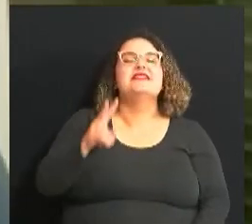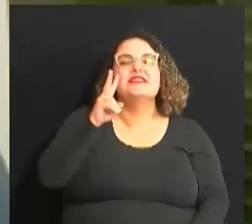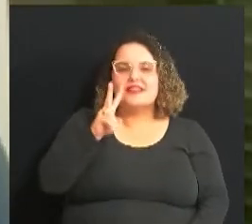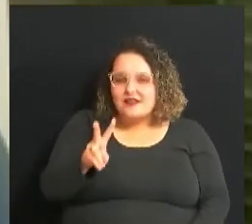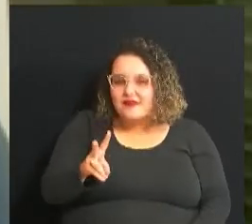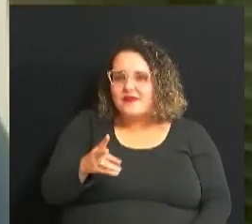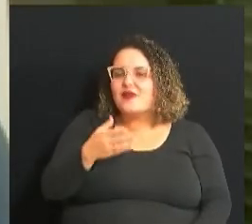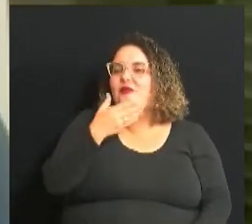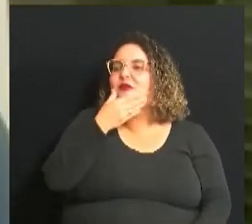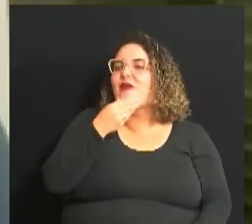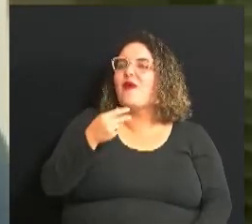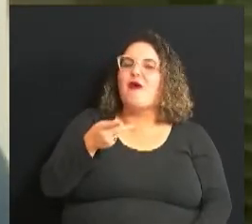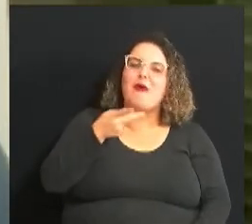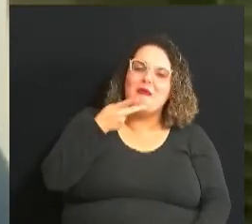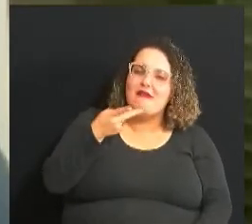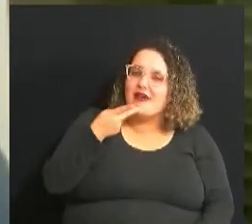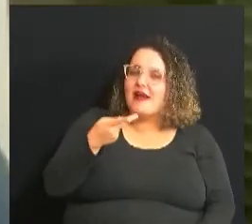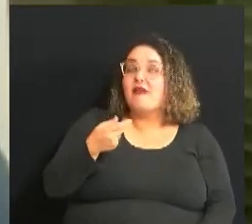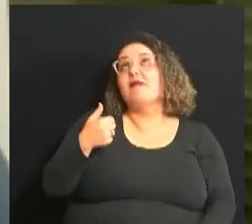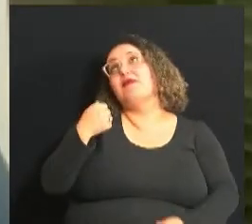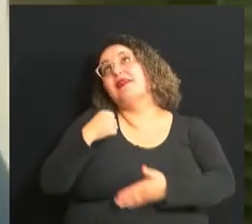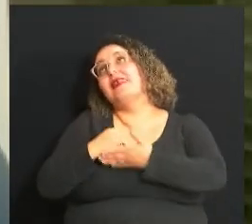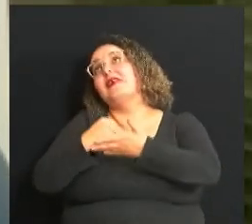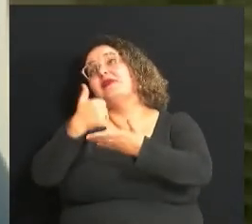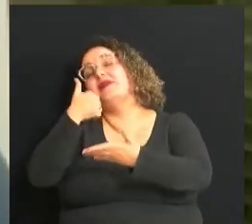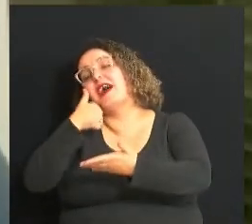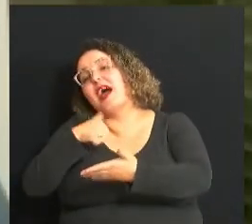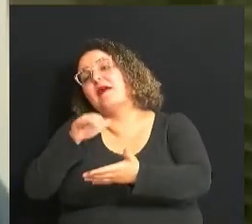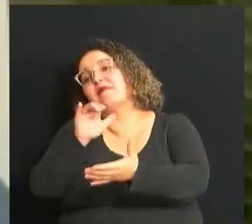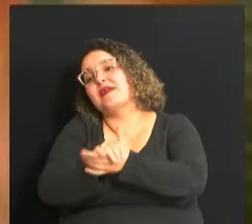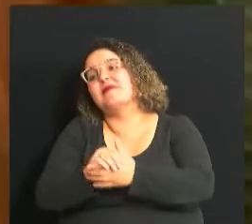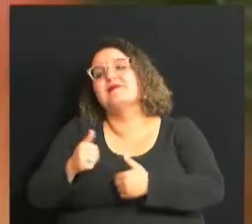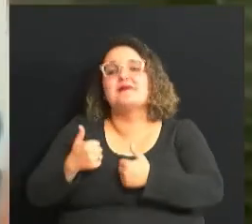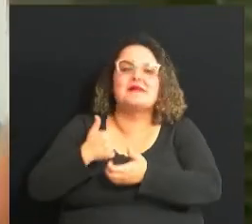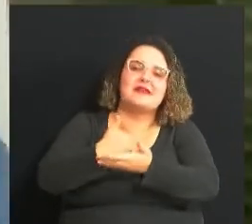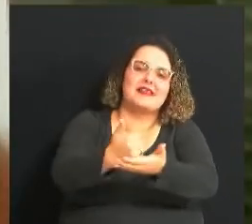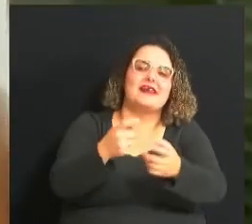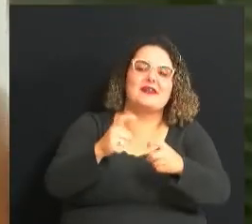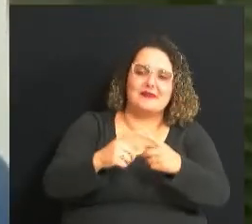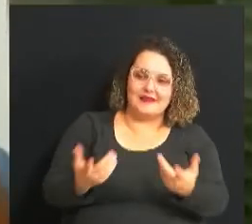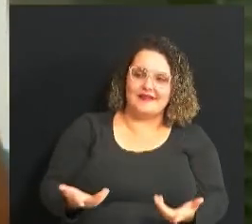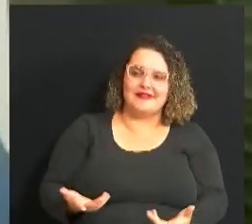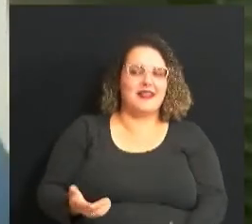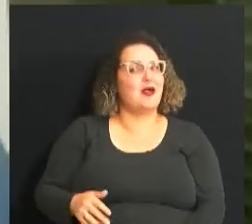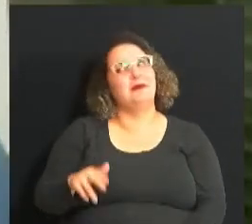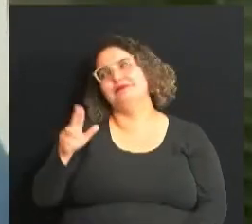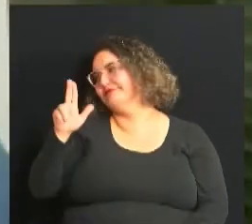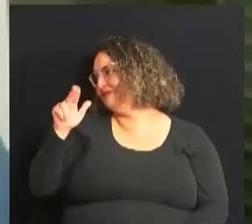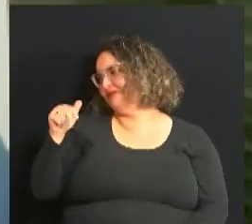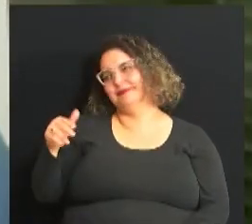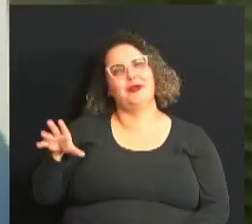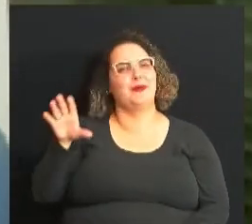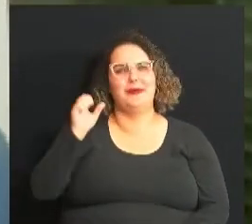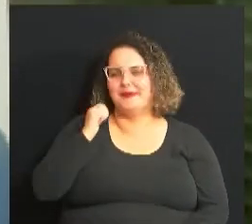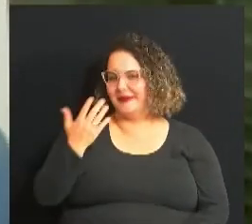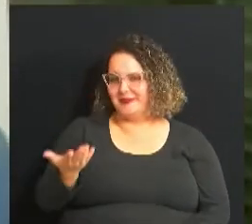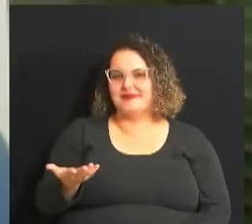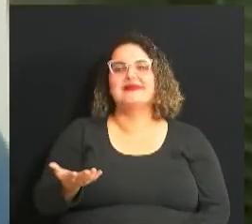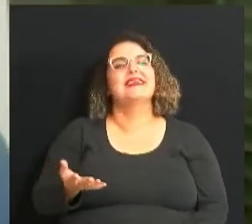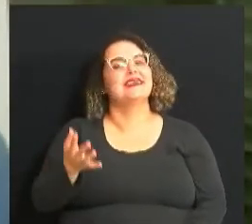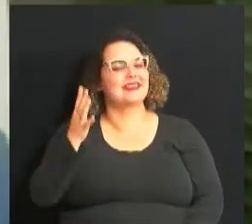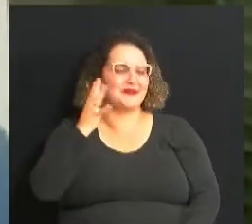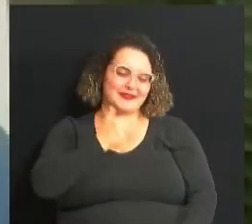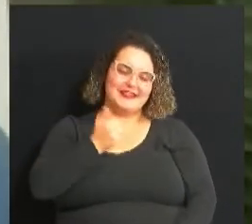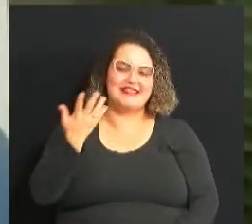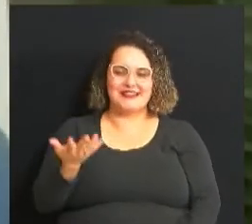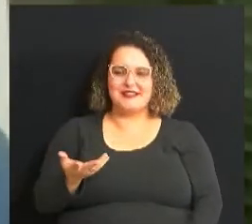isso? Nunca. A cuidadora, mais um exemplo. É interessante, eu vou contar até uma